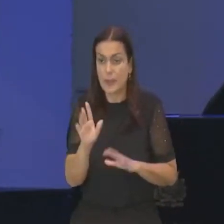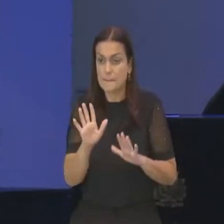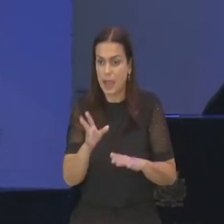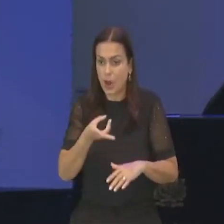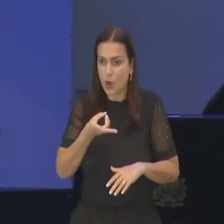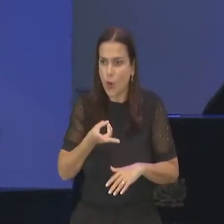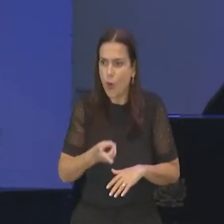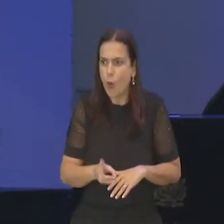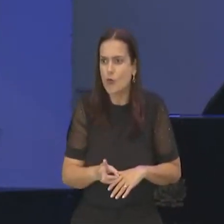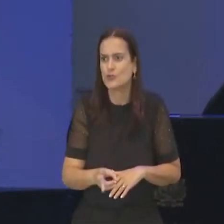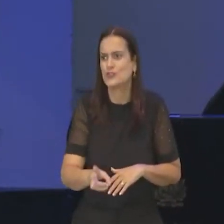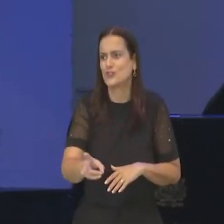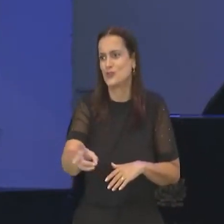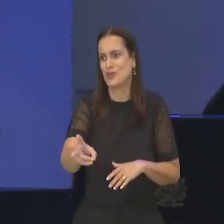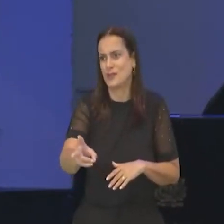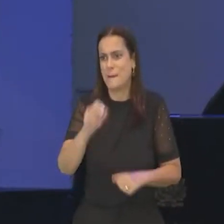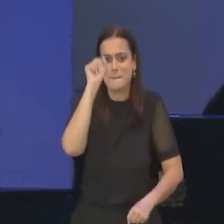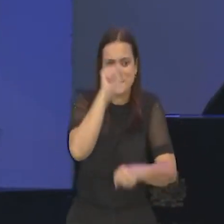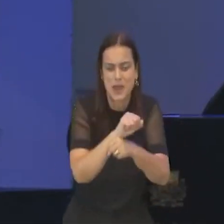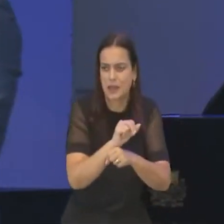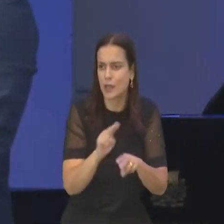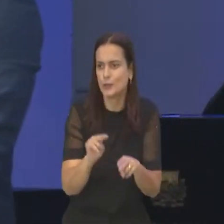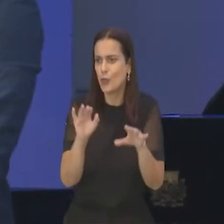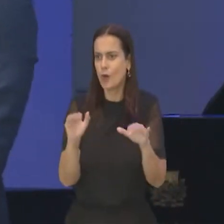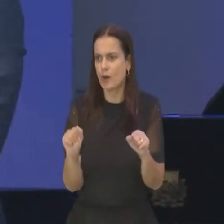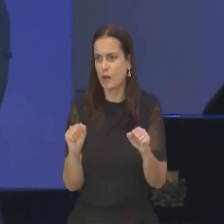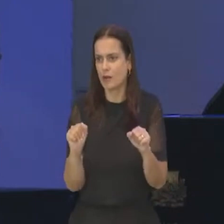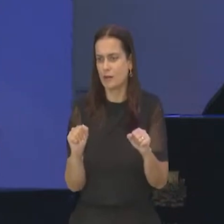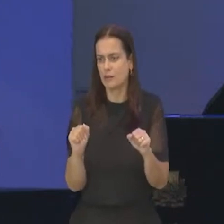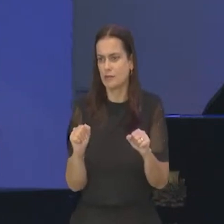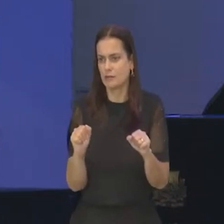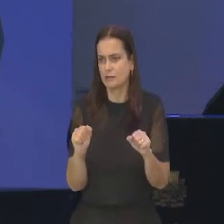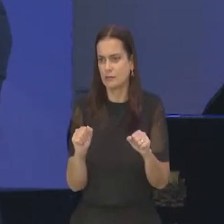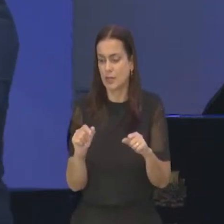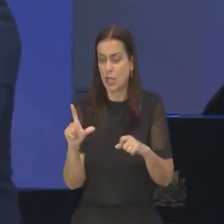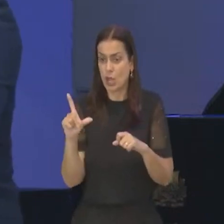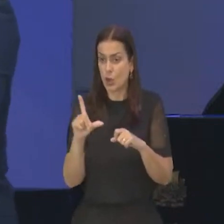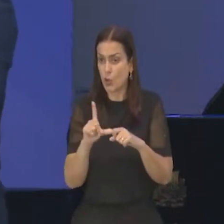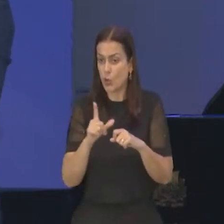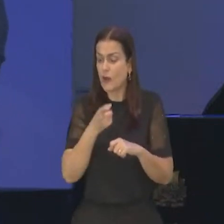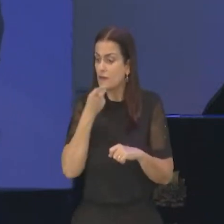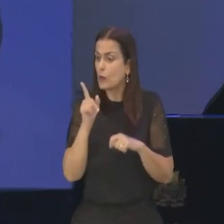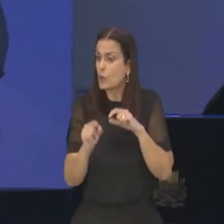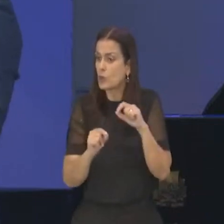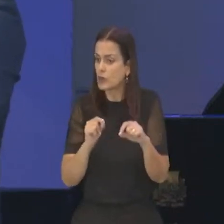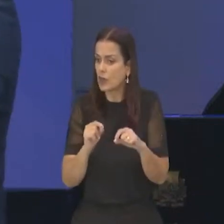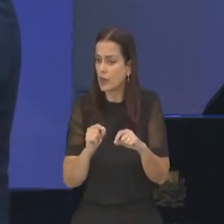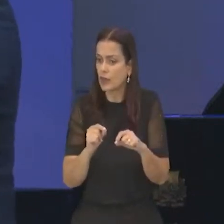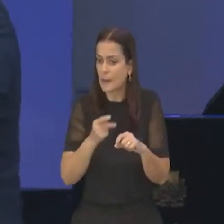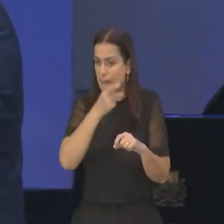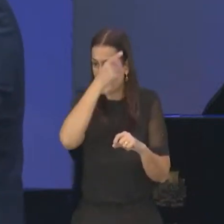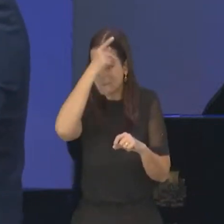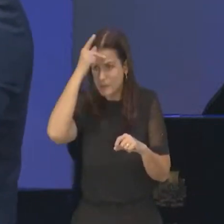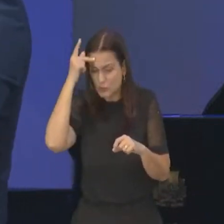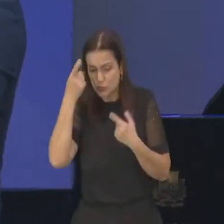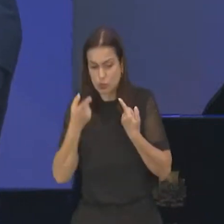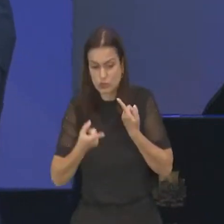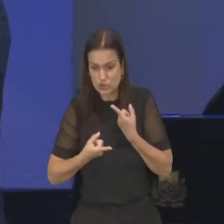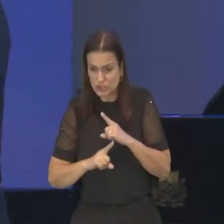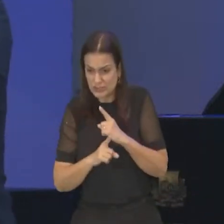contínua, inacabada. Ou seja, Lucas não está dizendo que os membros, que os